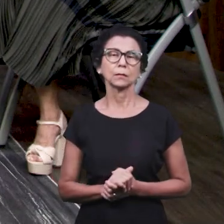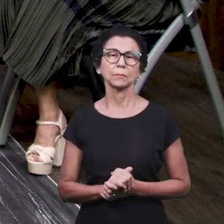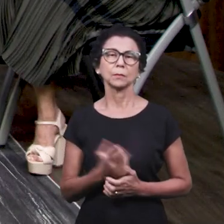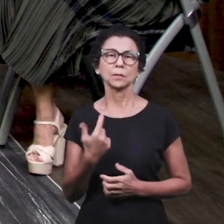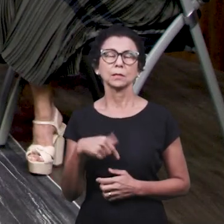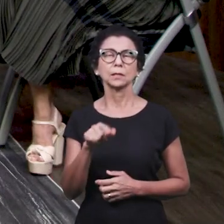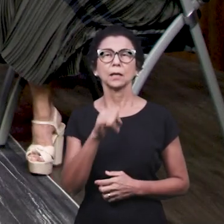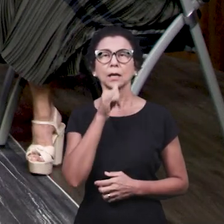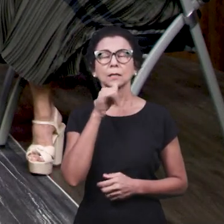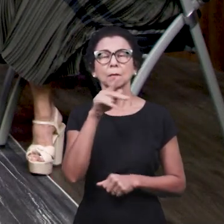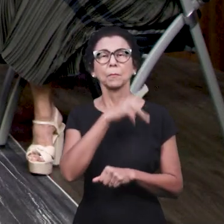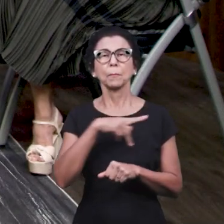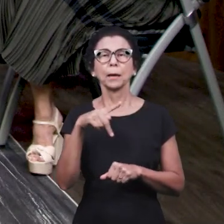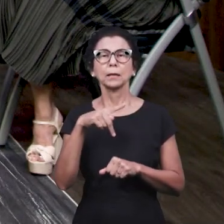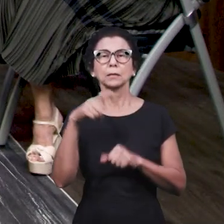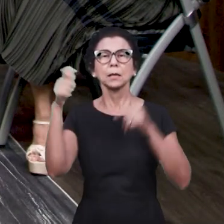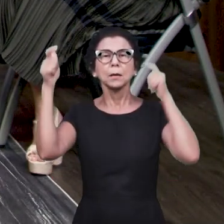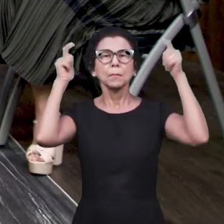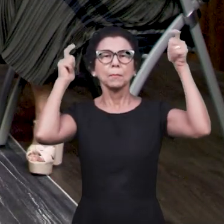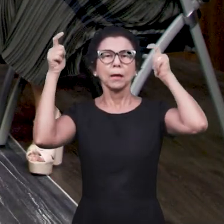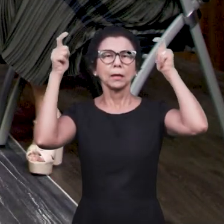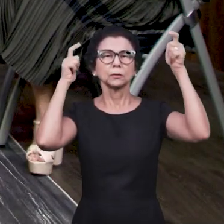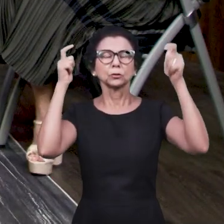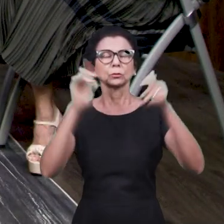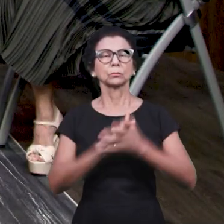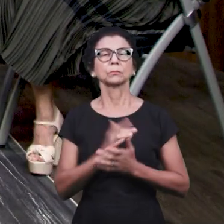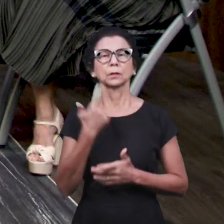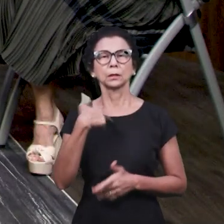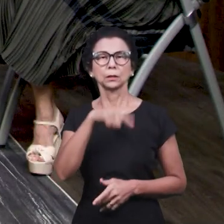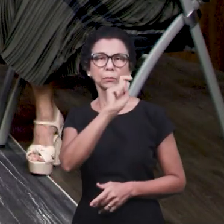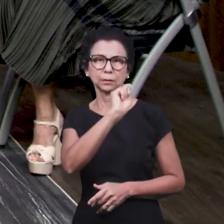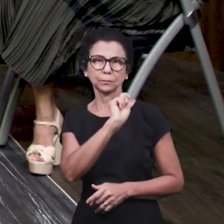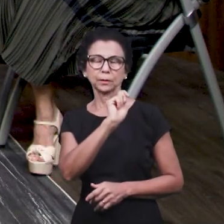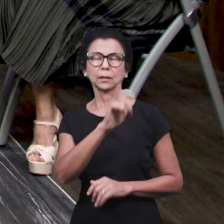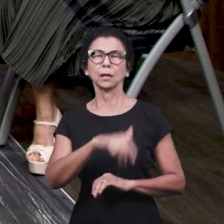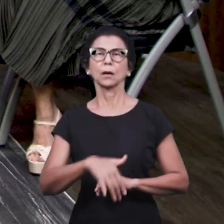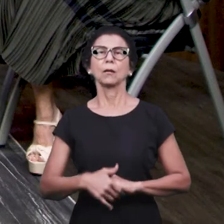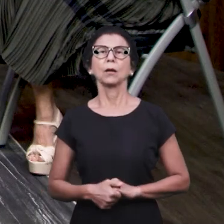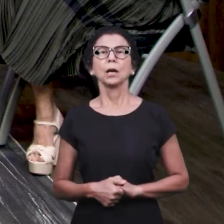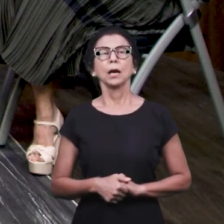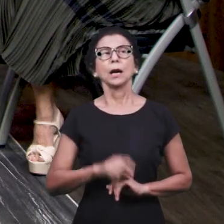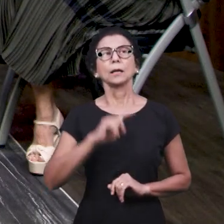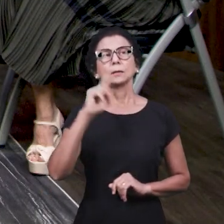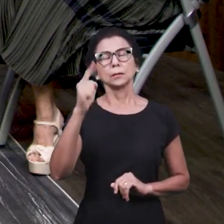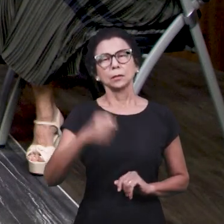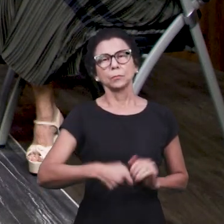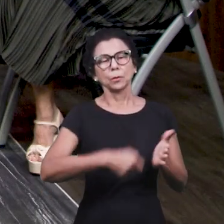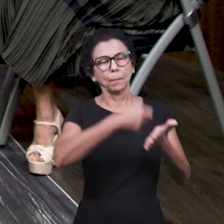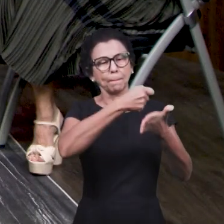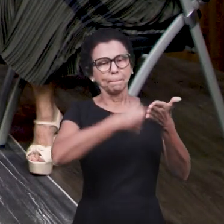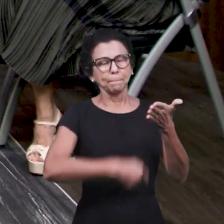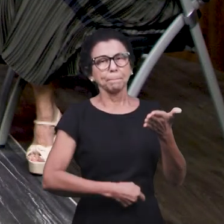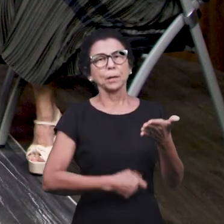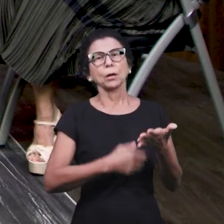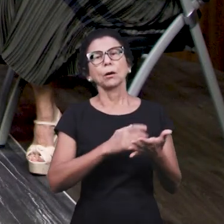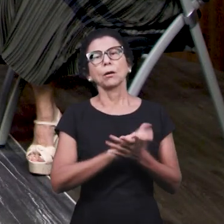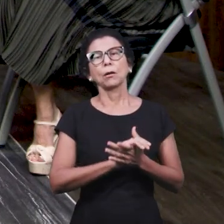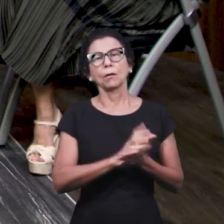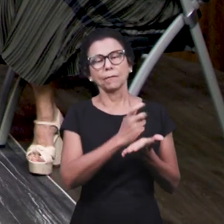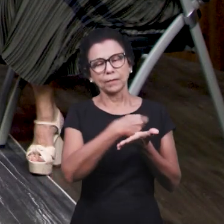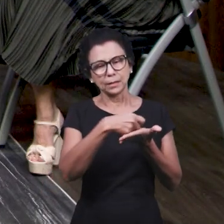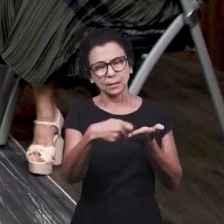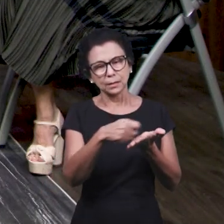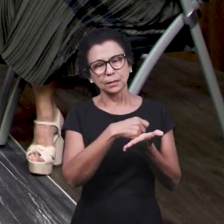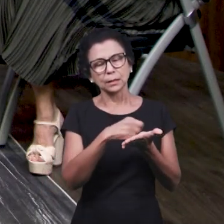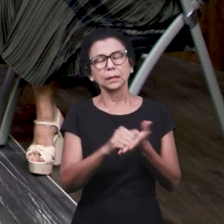entender, tem que falar inglês. Depois ele faz o processo de prova escrita, entrevista com o psicólogo, para saber se tem algum